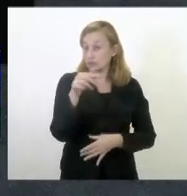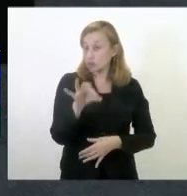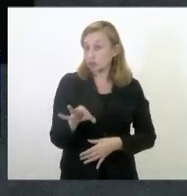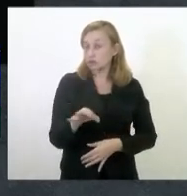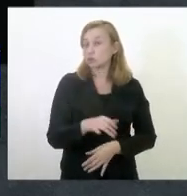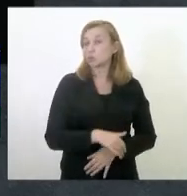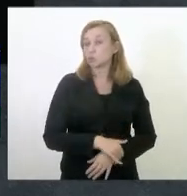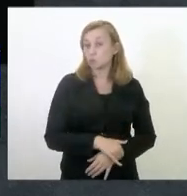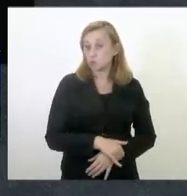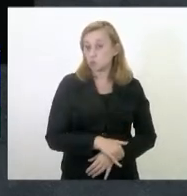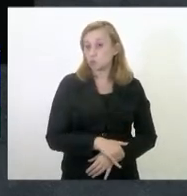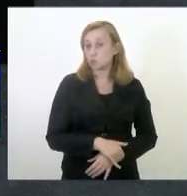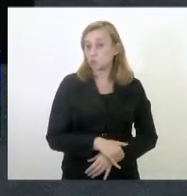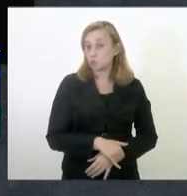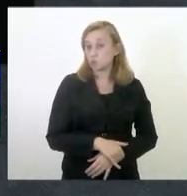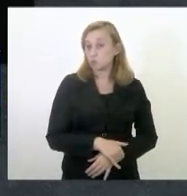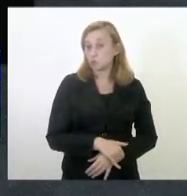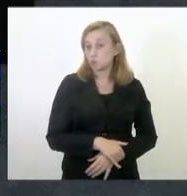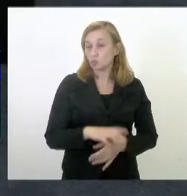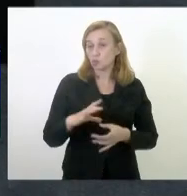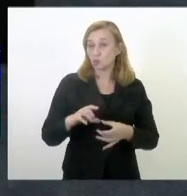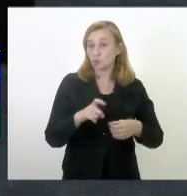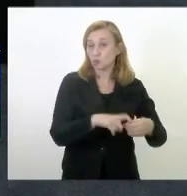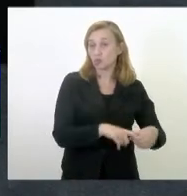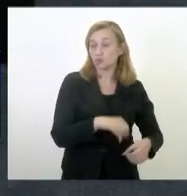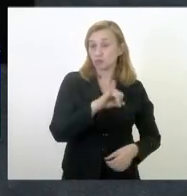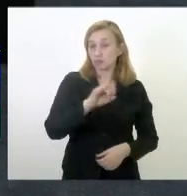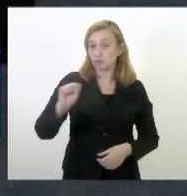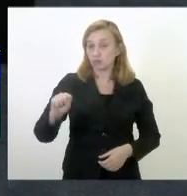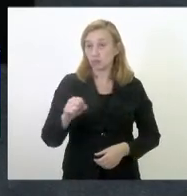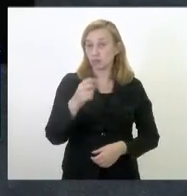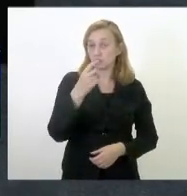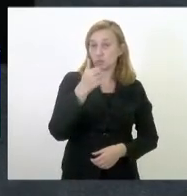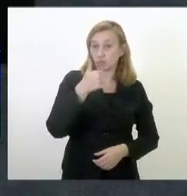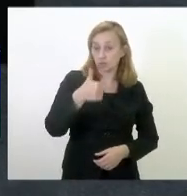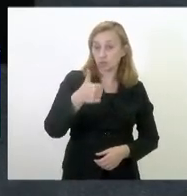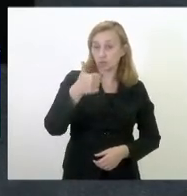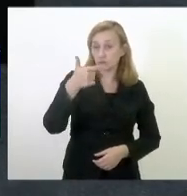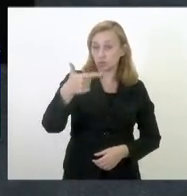7%, consoante convênio ICMS 128